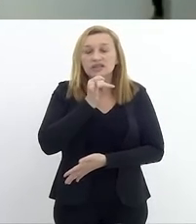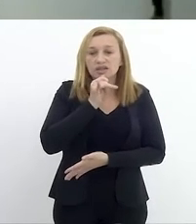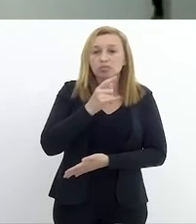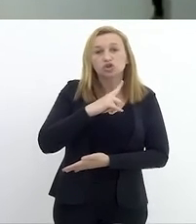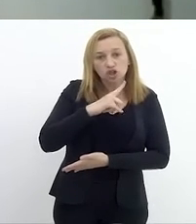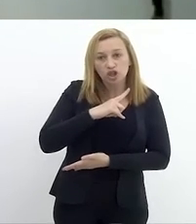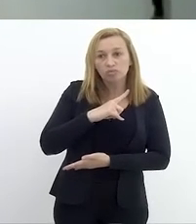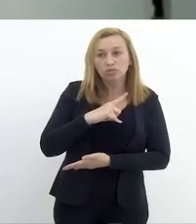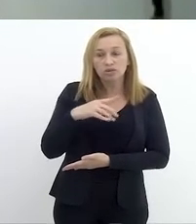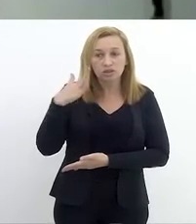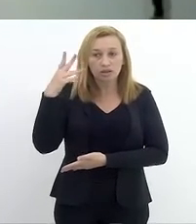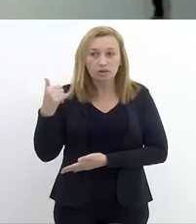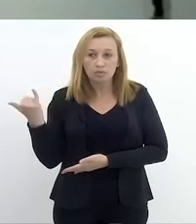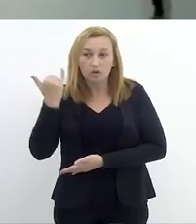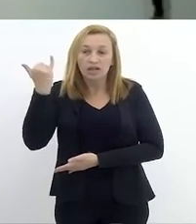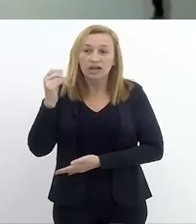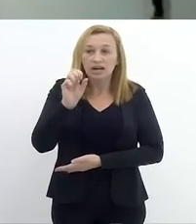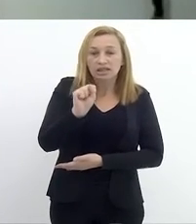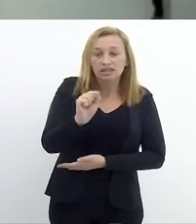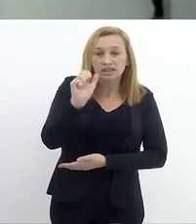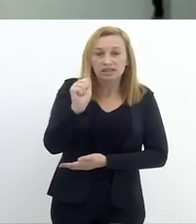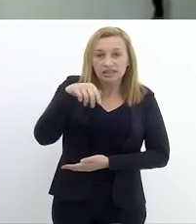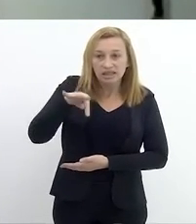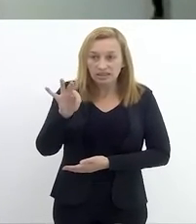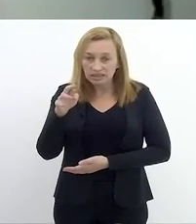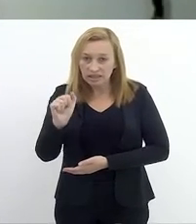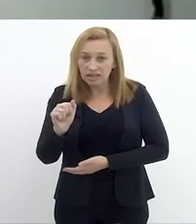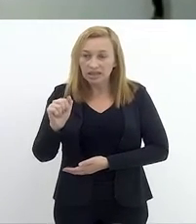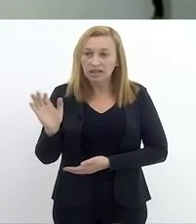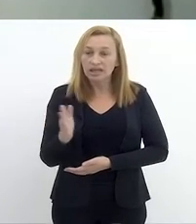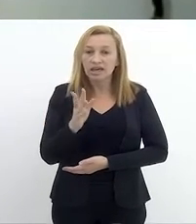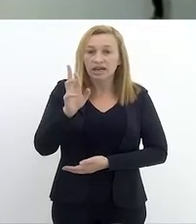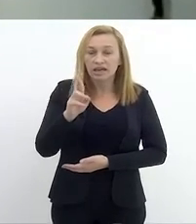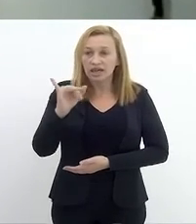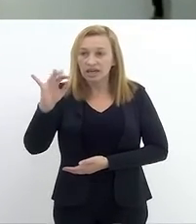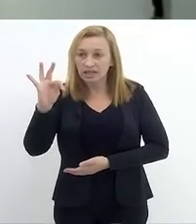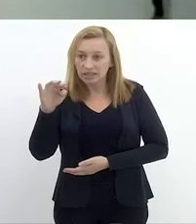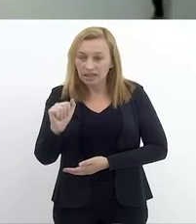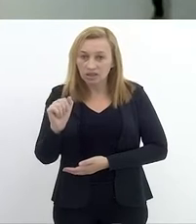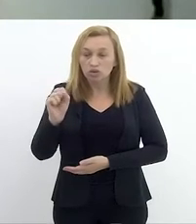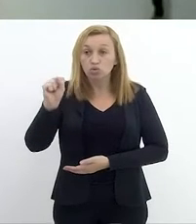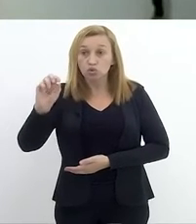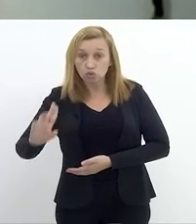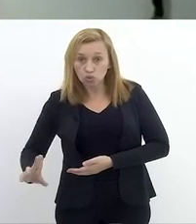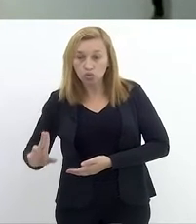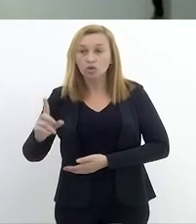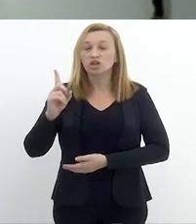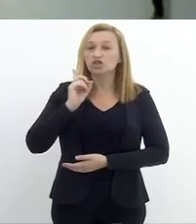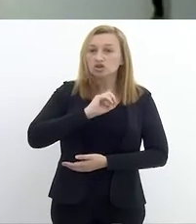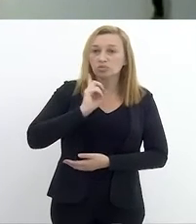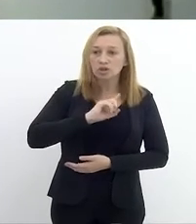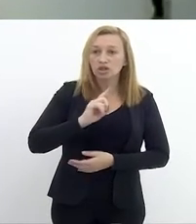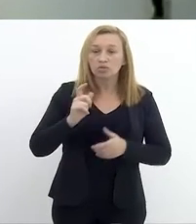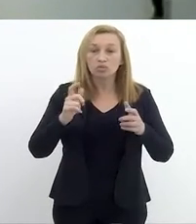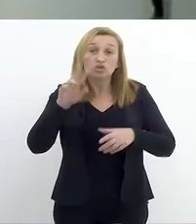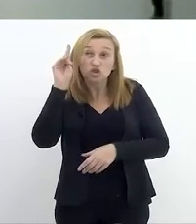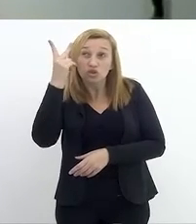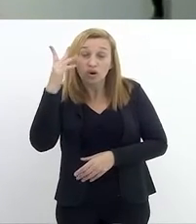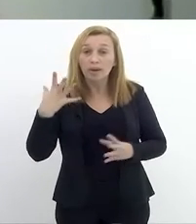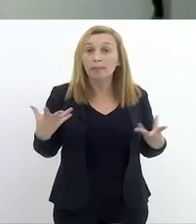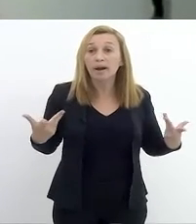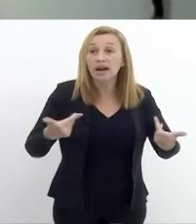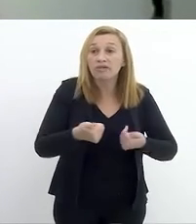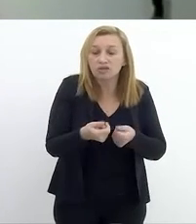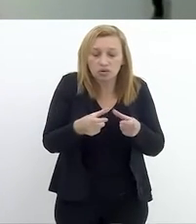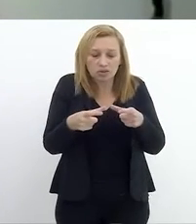Rita do Sapucaí, no sul de Minas, é uma história extraordinária de uma pequena cidade que entrou